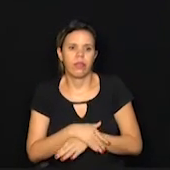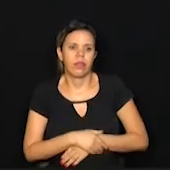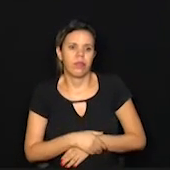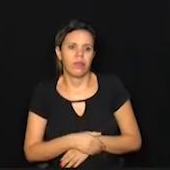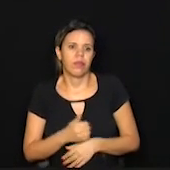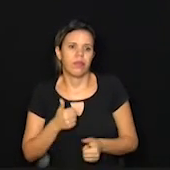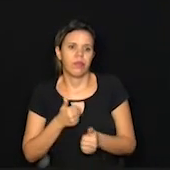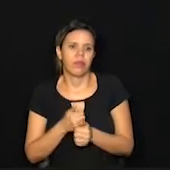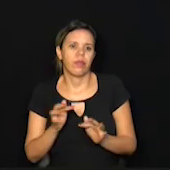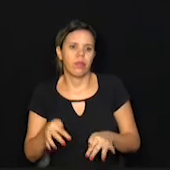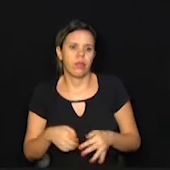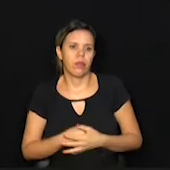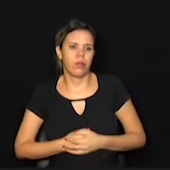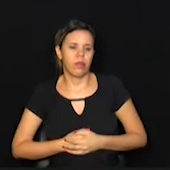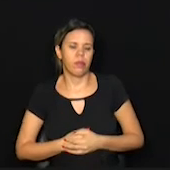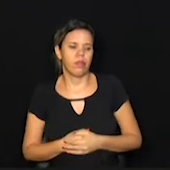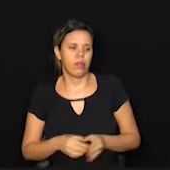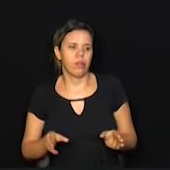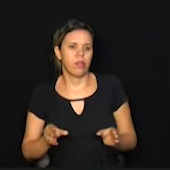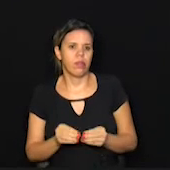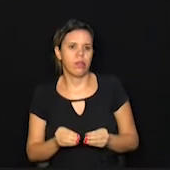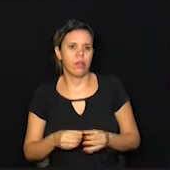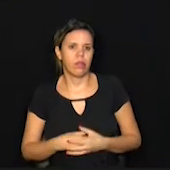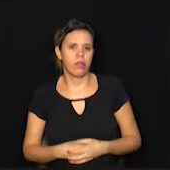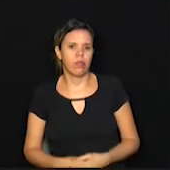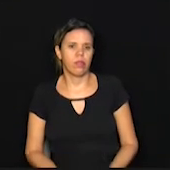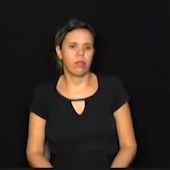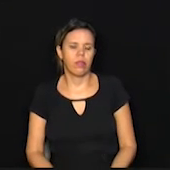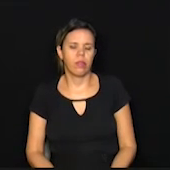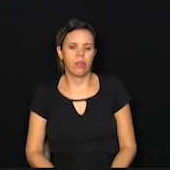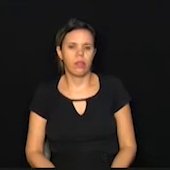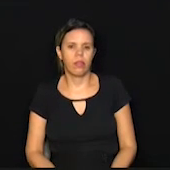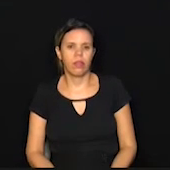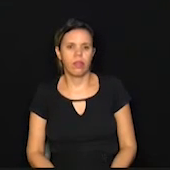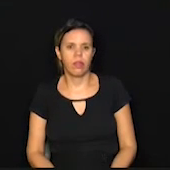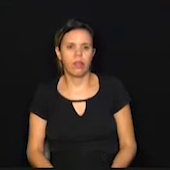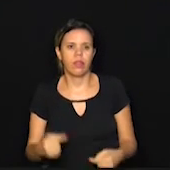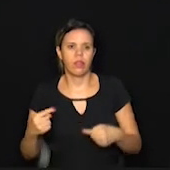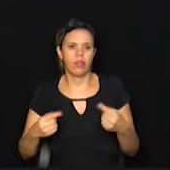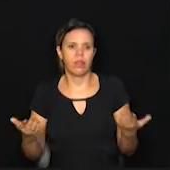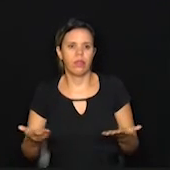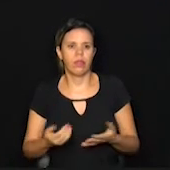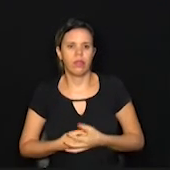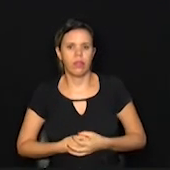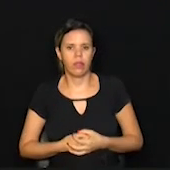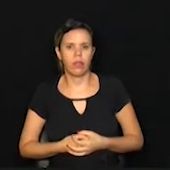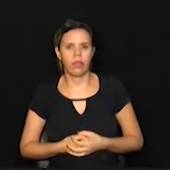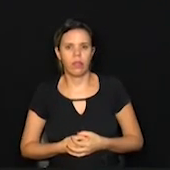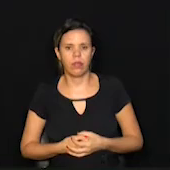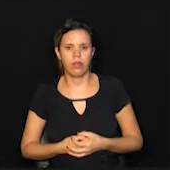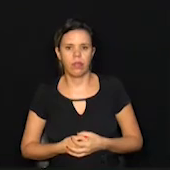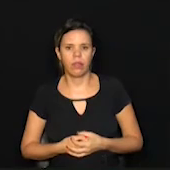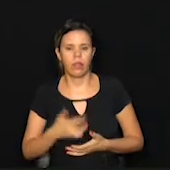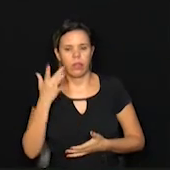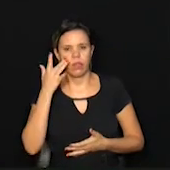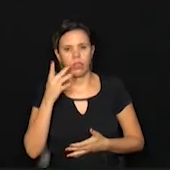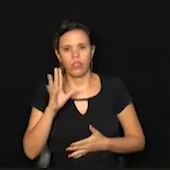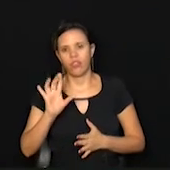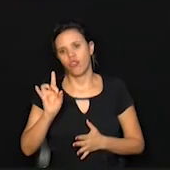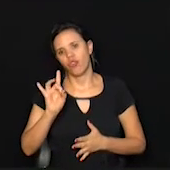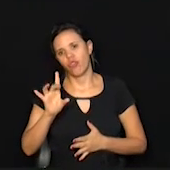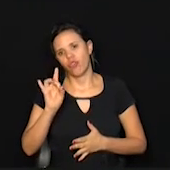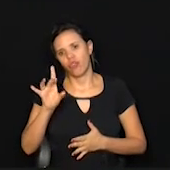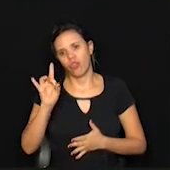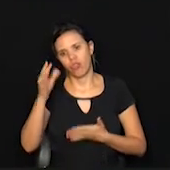indo G1 a incluindo então debate de hoje só